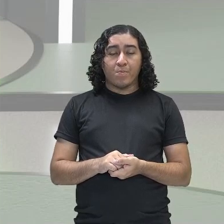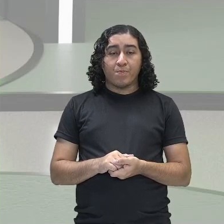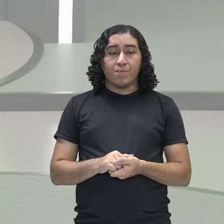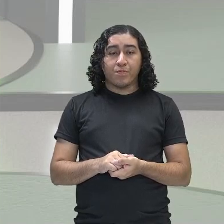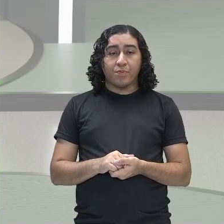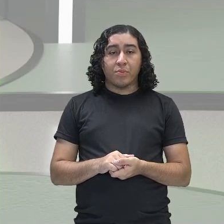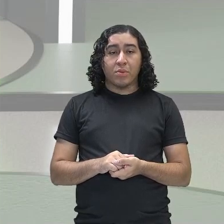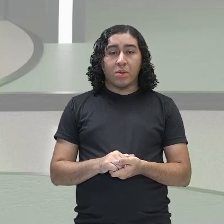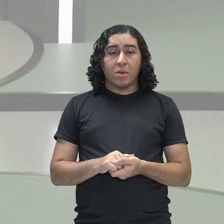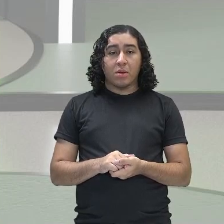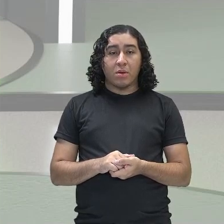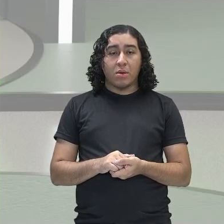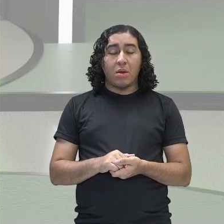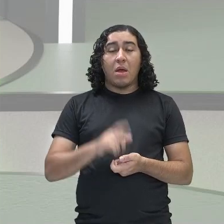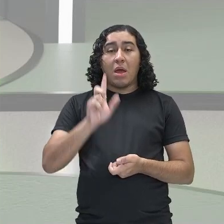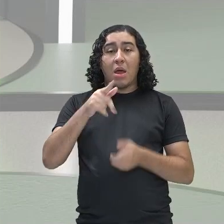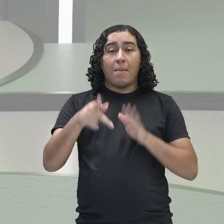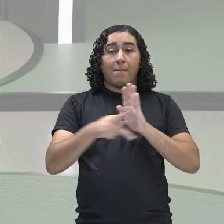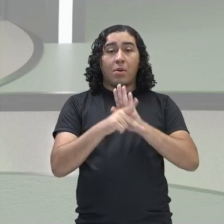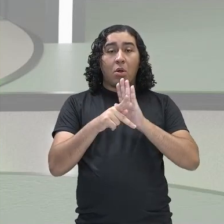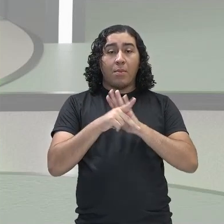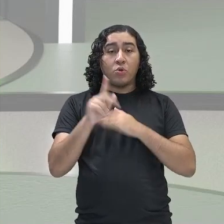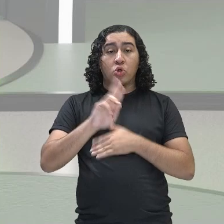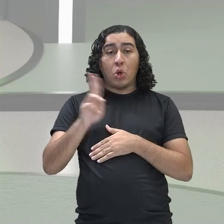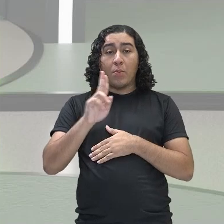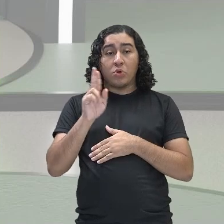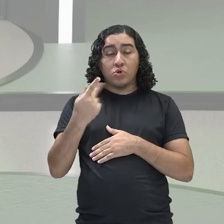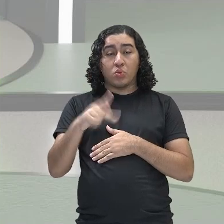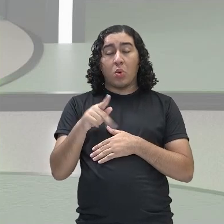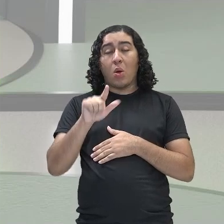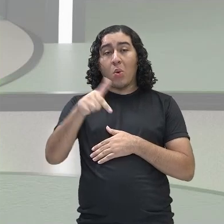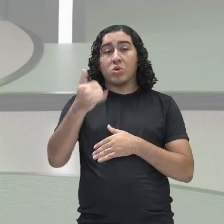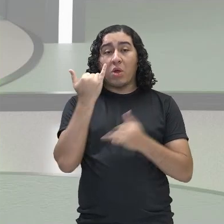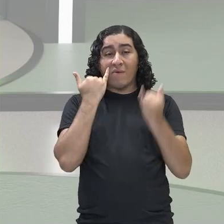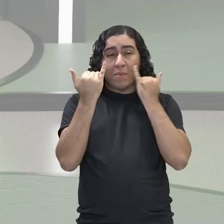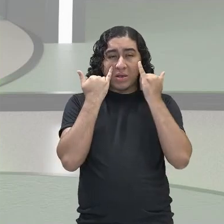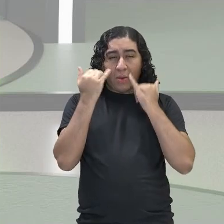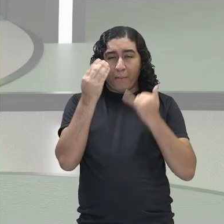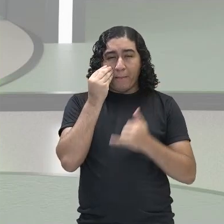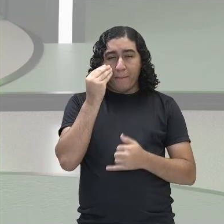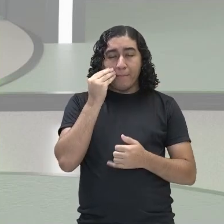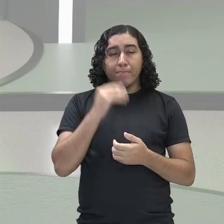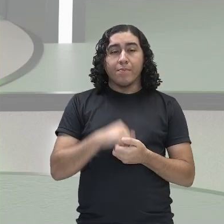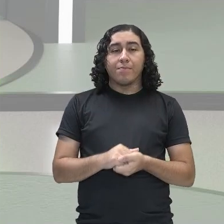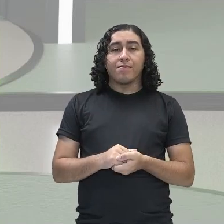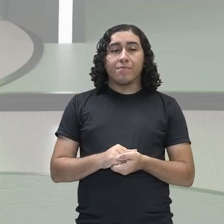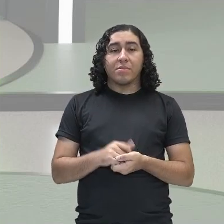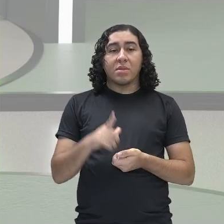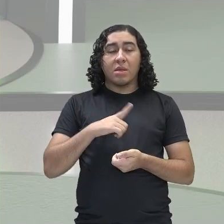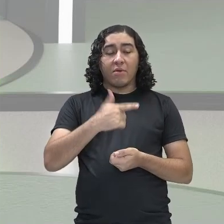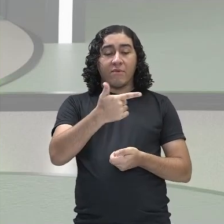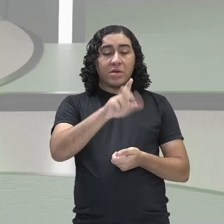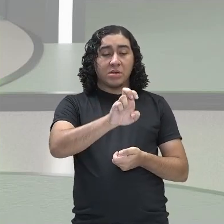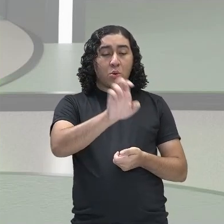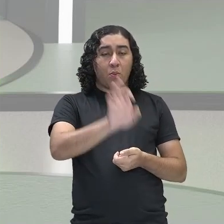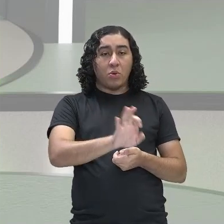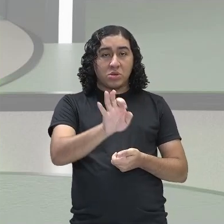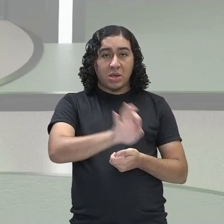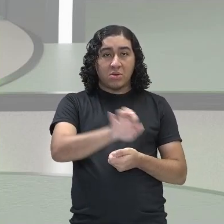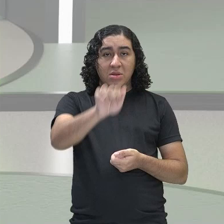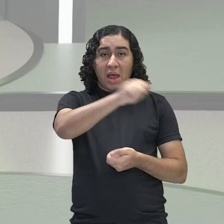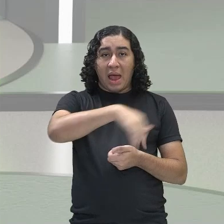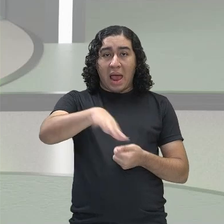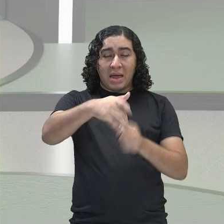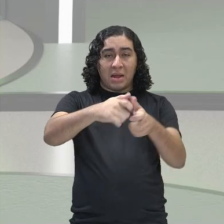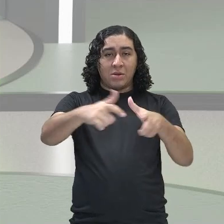Planalto Central. Vamos observar outras informações, né? Ele tem 25% da área